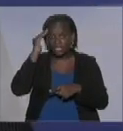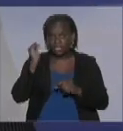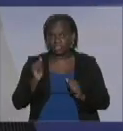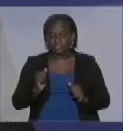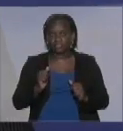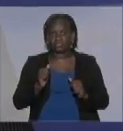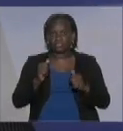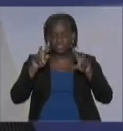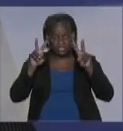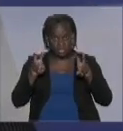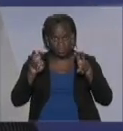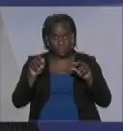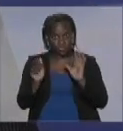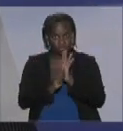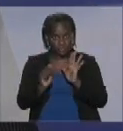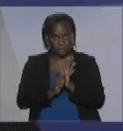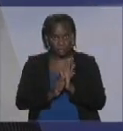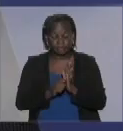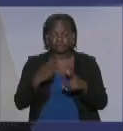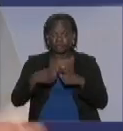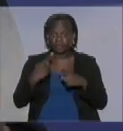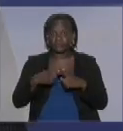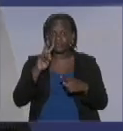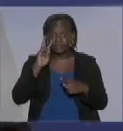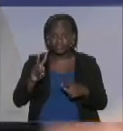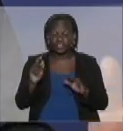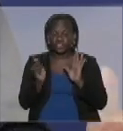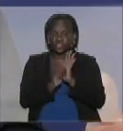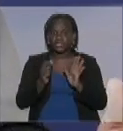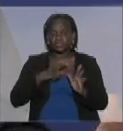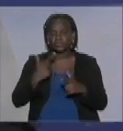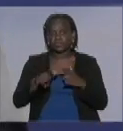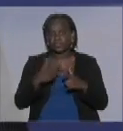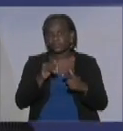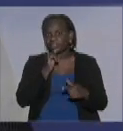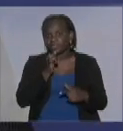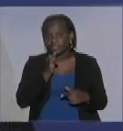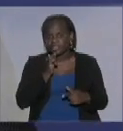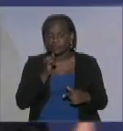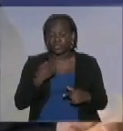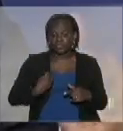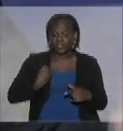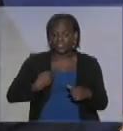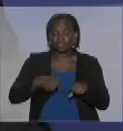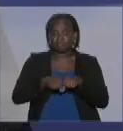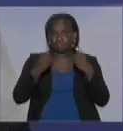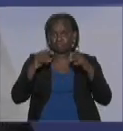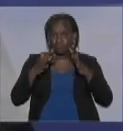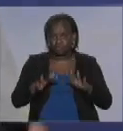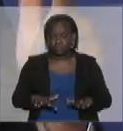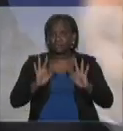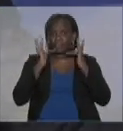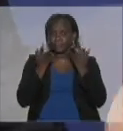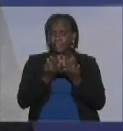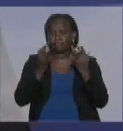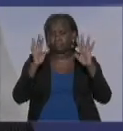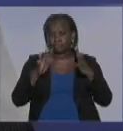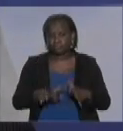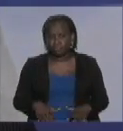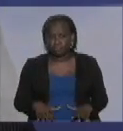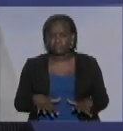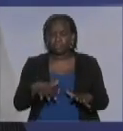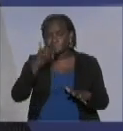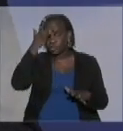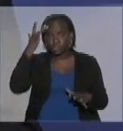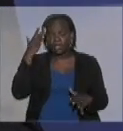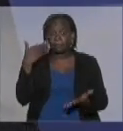essa questão da droga. Essa é a temática que a gente vê, que droga tem um problema, por exemplo, destrói a vida das pessoas, destrói a família das pessoas.